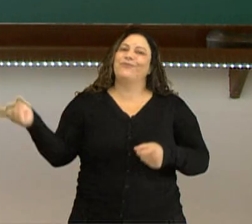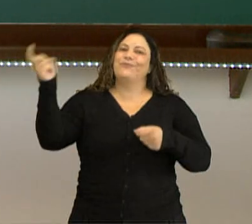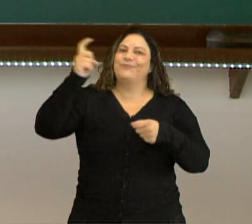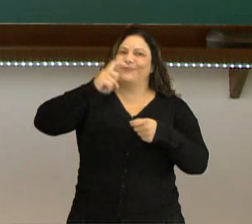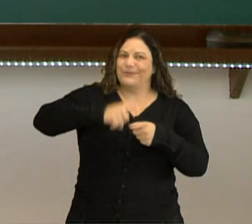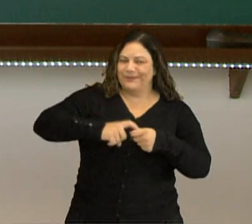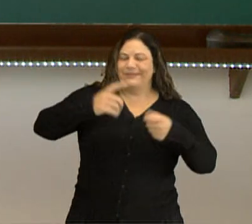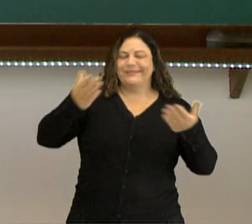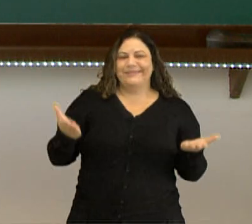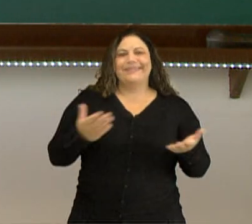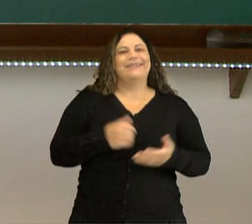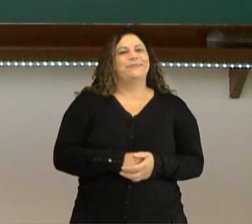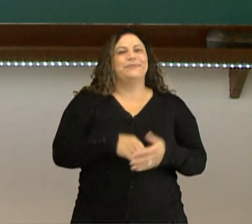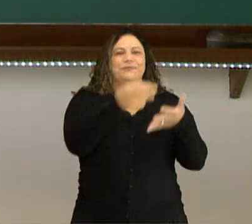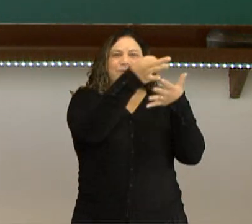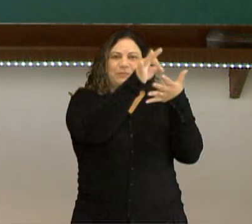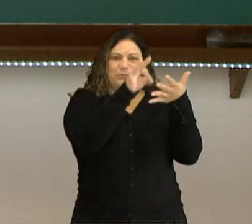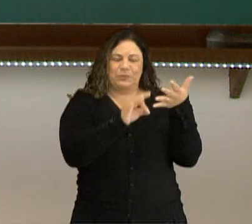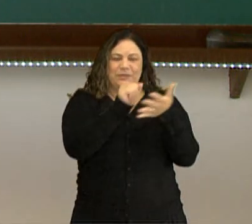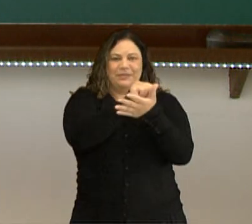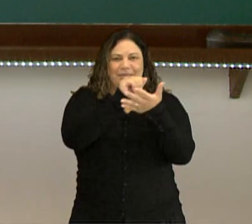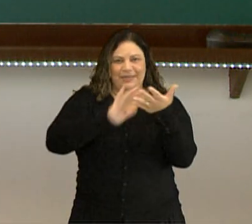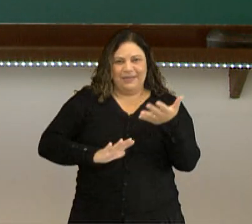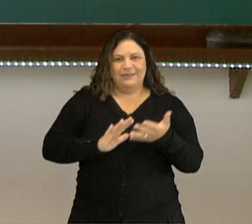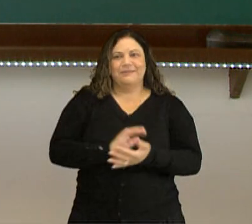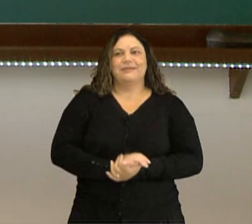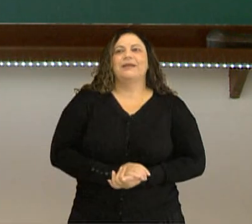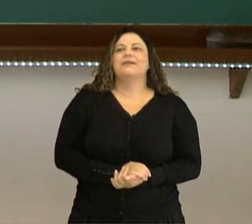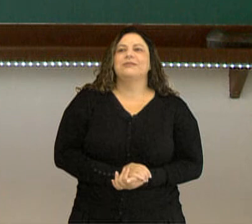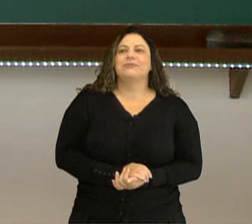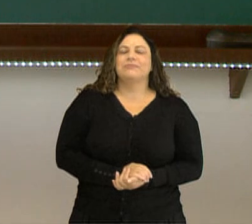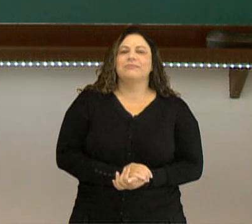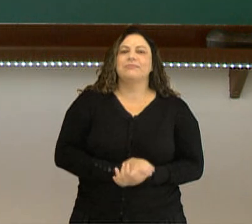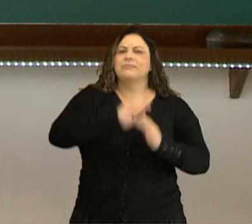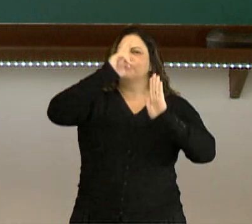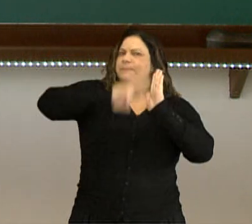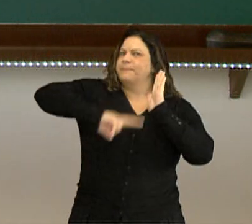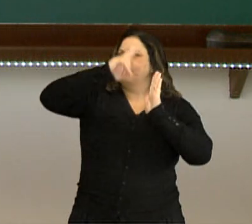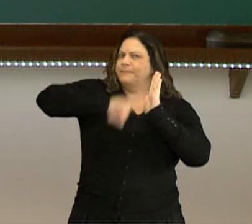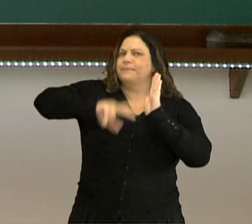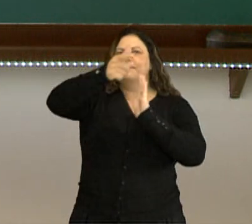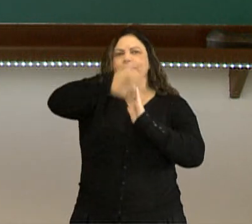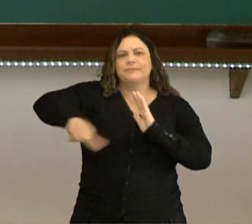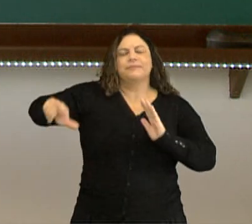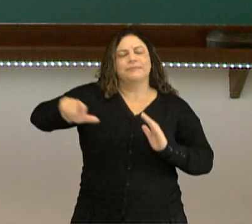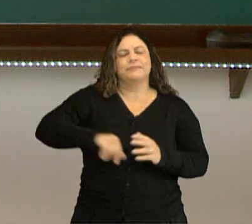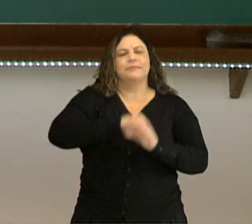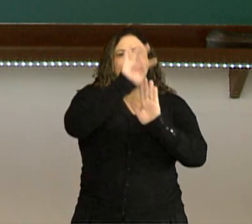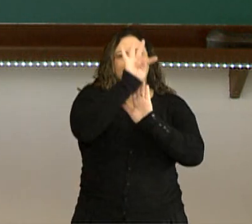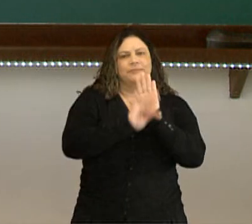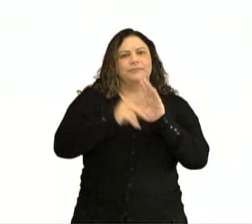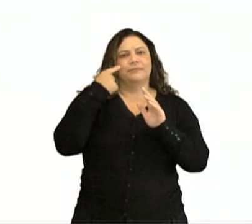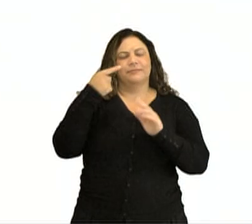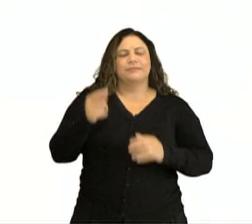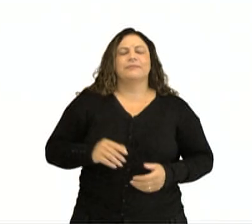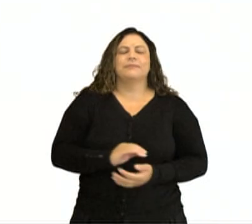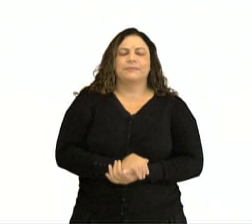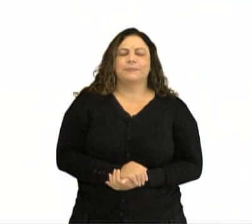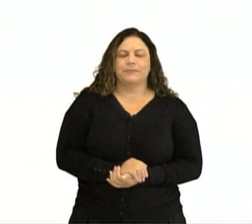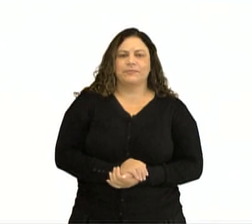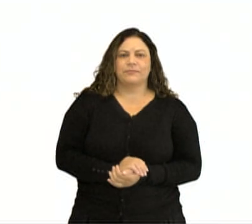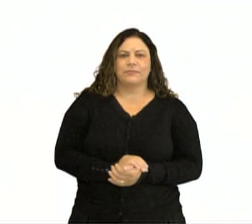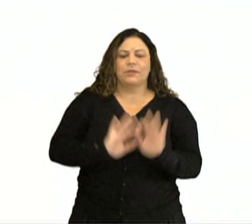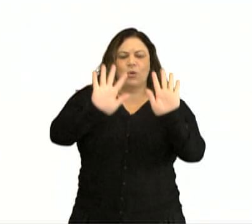voltamos. Vamos para a correção da nossa atividade? Então vamos reler novamente o trecho. A